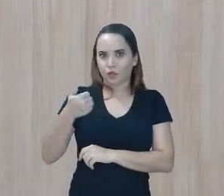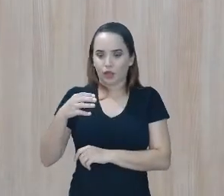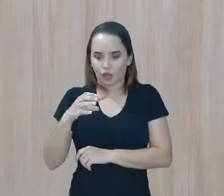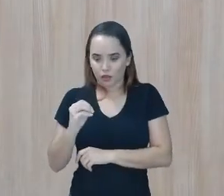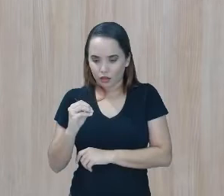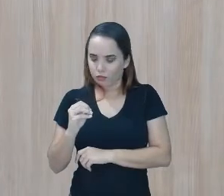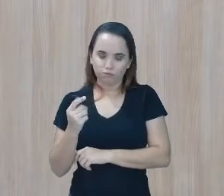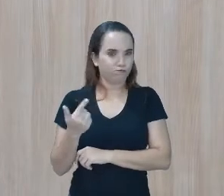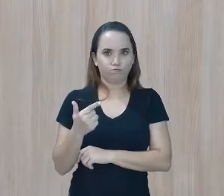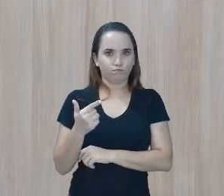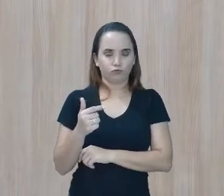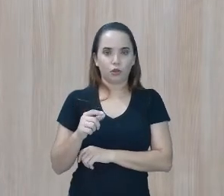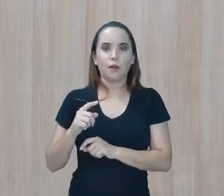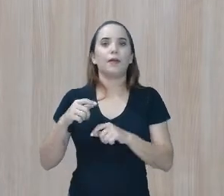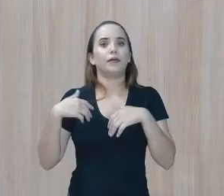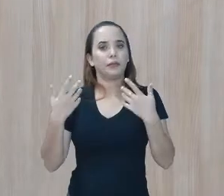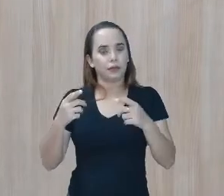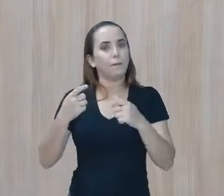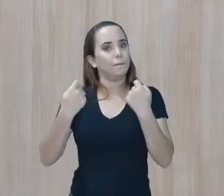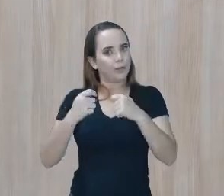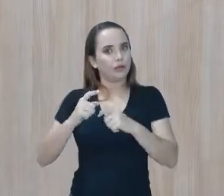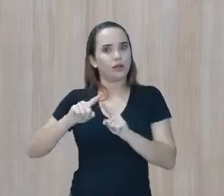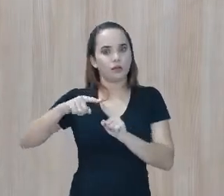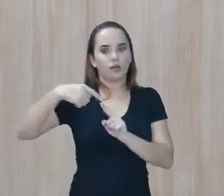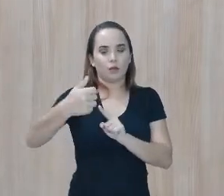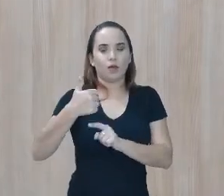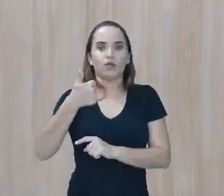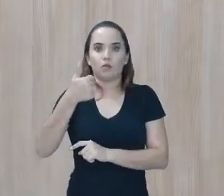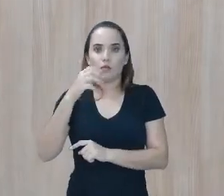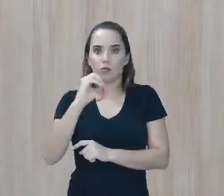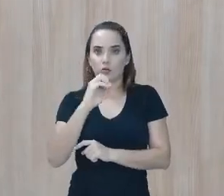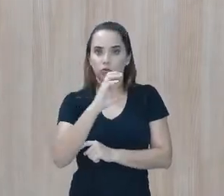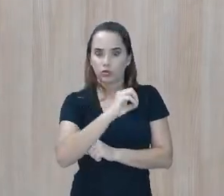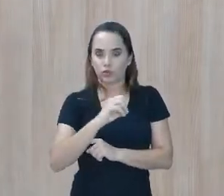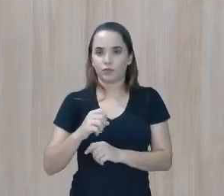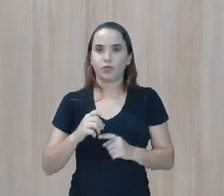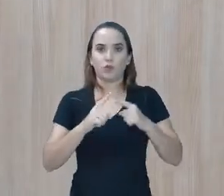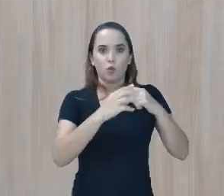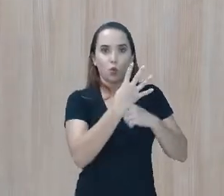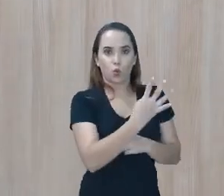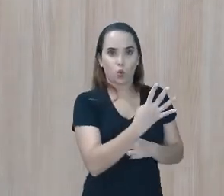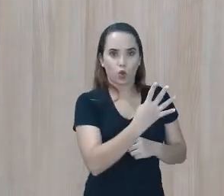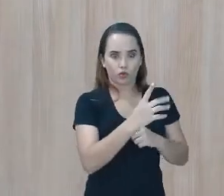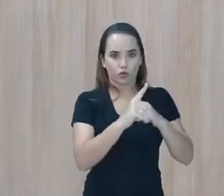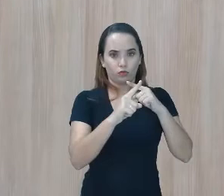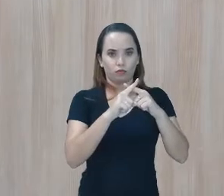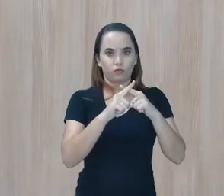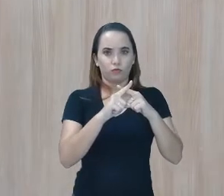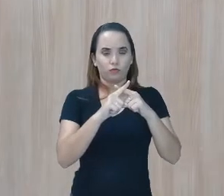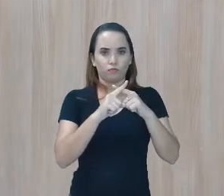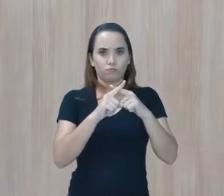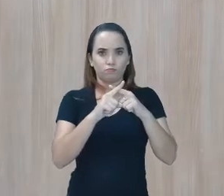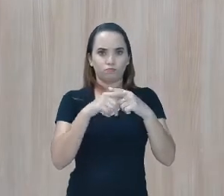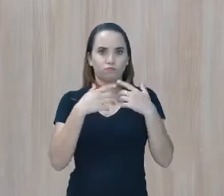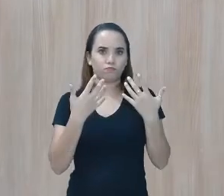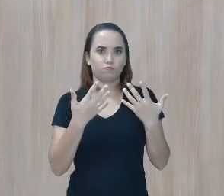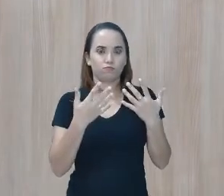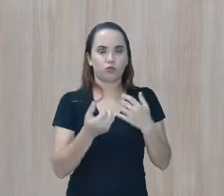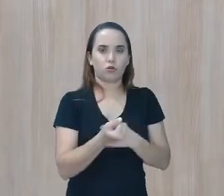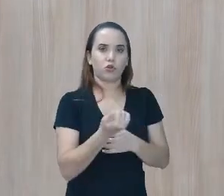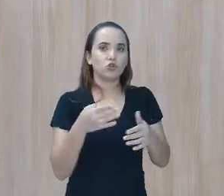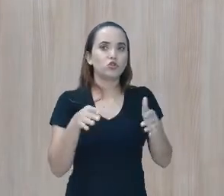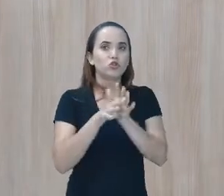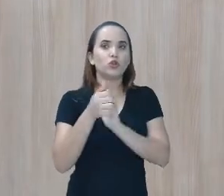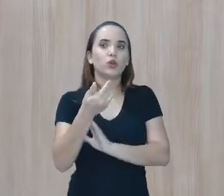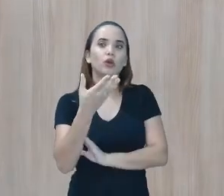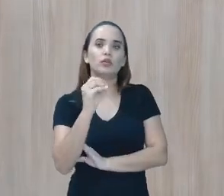próximo para ser uma fração ordinária precisa ser o 100. Então, 4 multiplicado por quanto vai dar o 100? Nesse